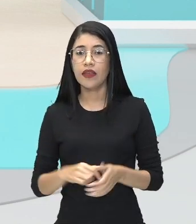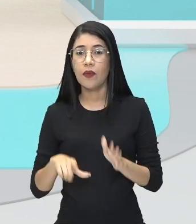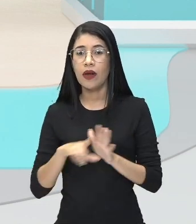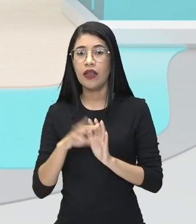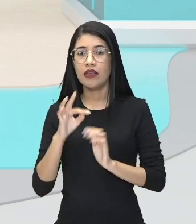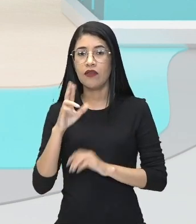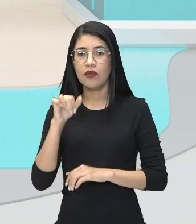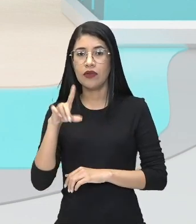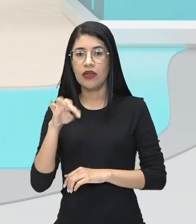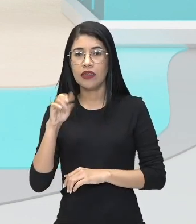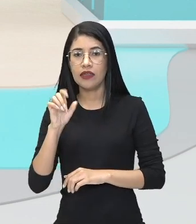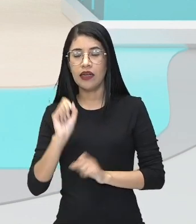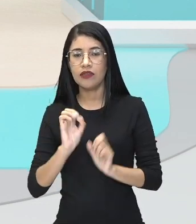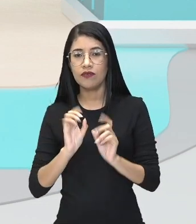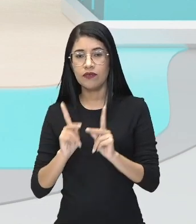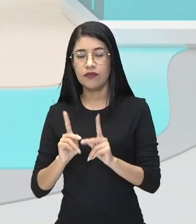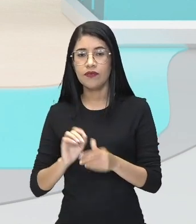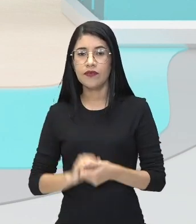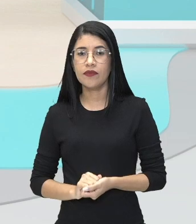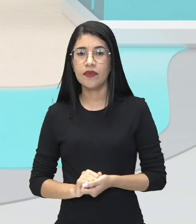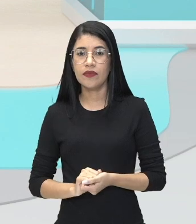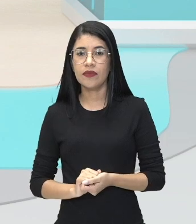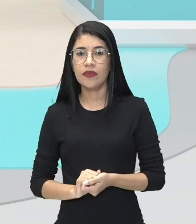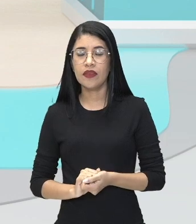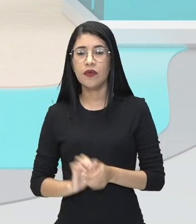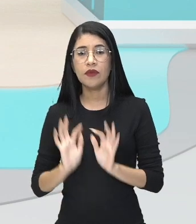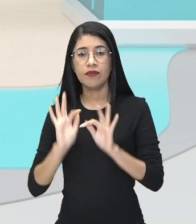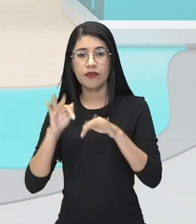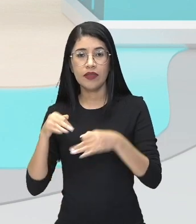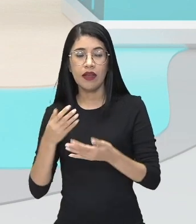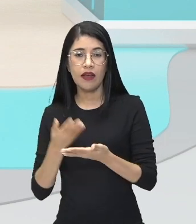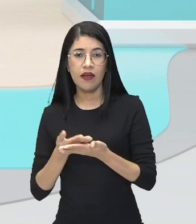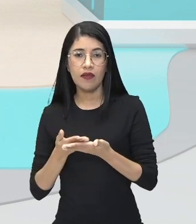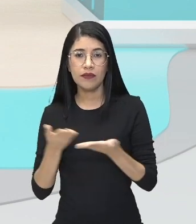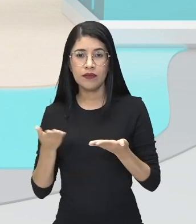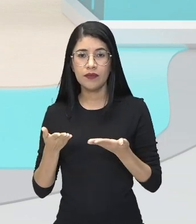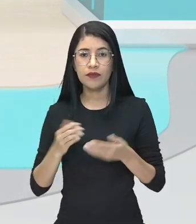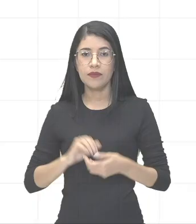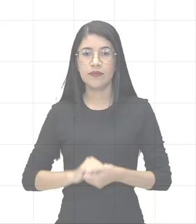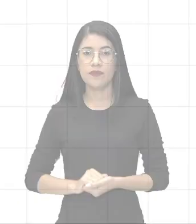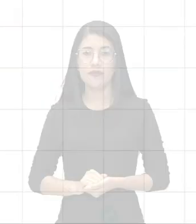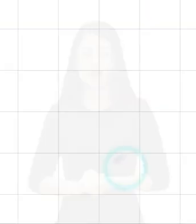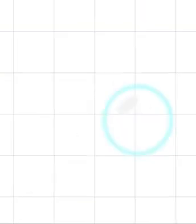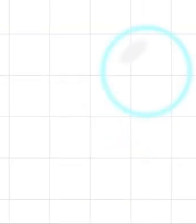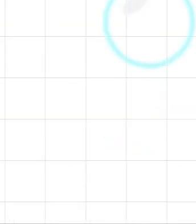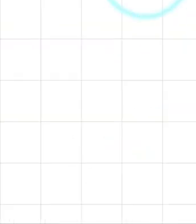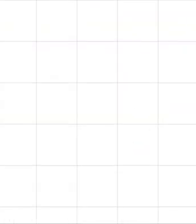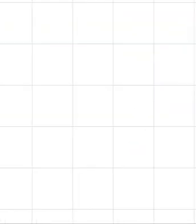frontalidade, certo? Então, agora vamos finalizar esse momento da nossa aula.